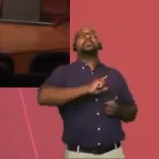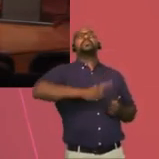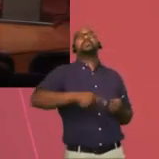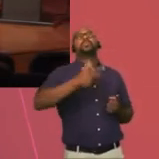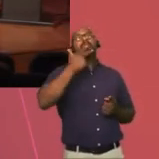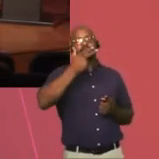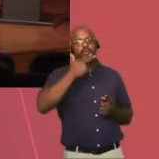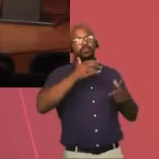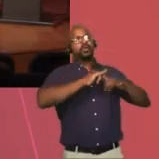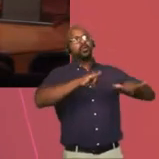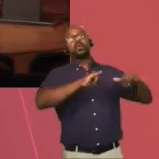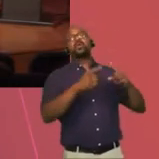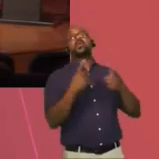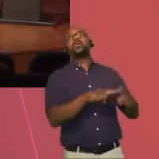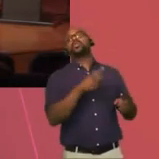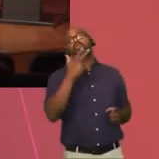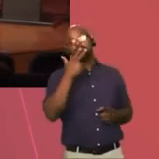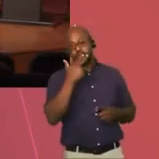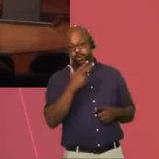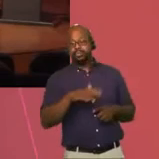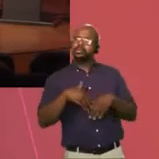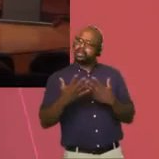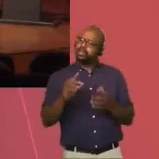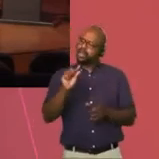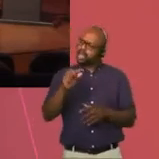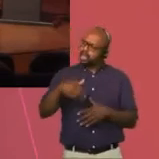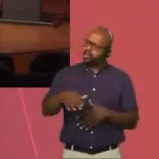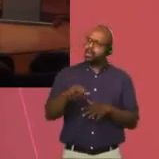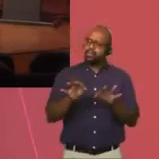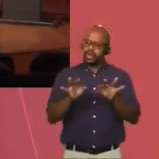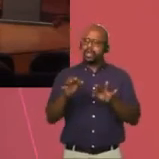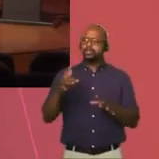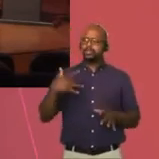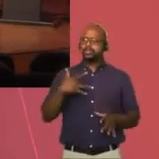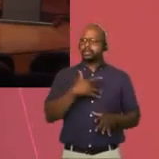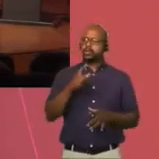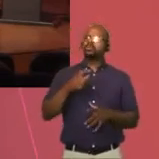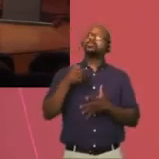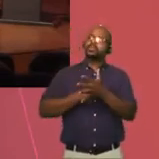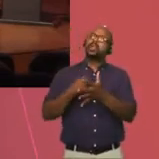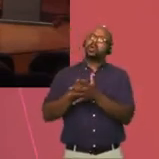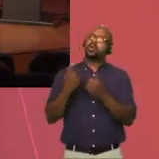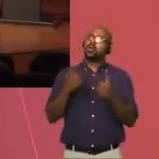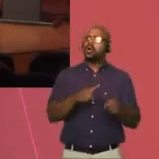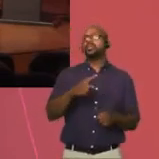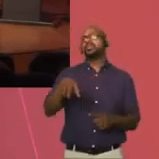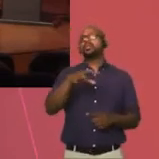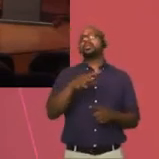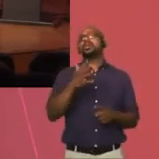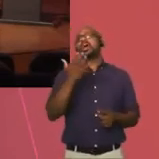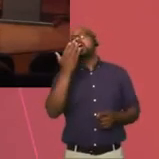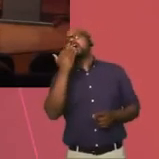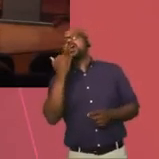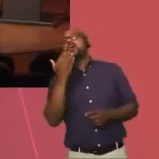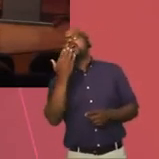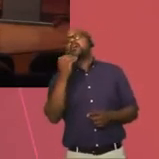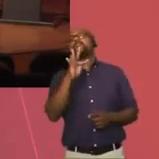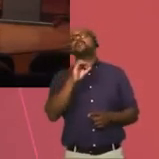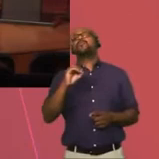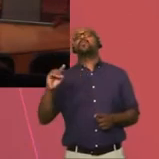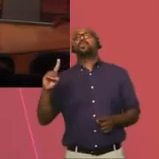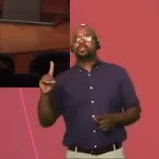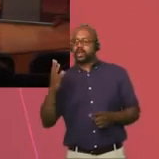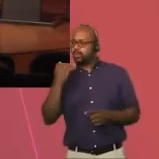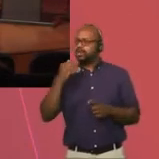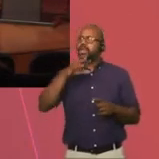proibir o fumo fazer propaganda contra o fumo então daqui a pouco se Plano de Saúde vontade também lutando quanto o junk Foods na as